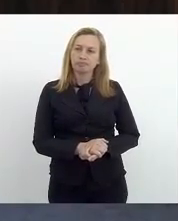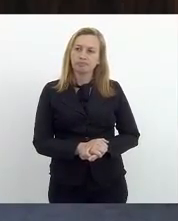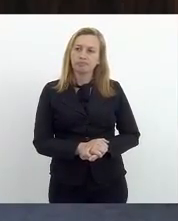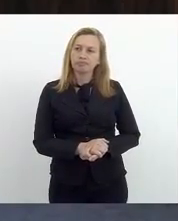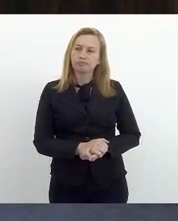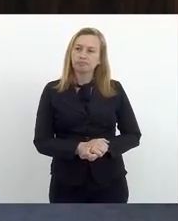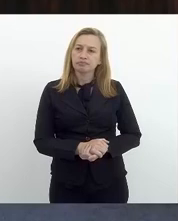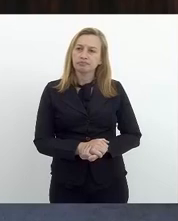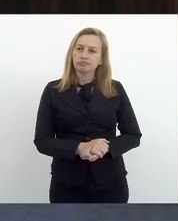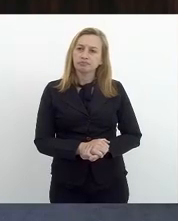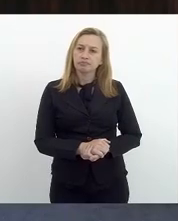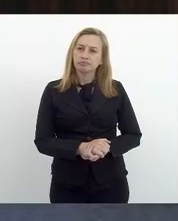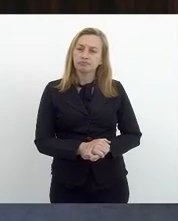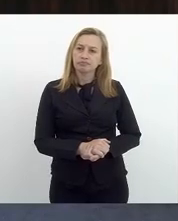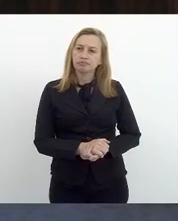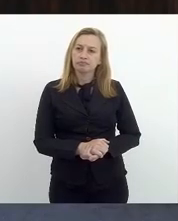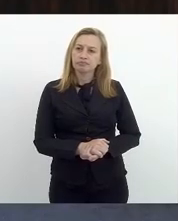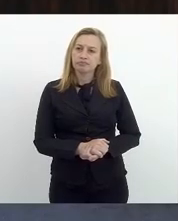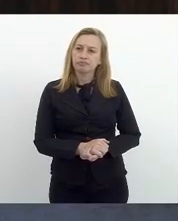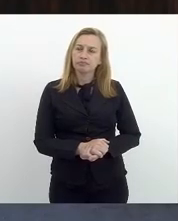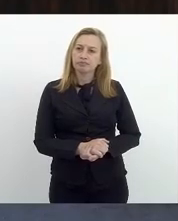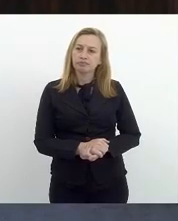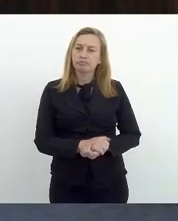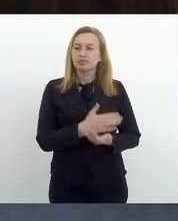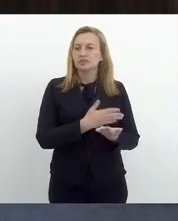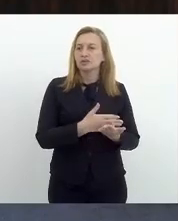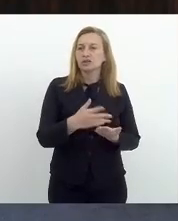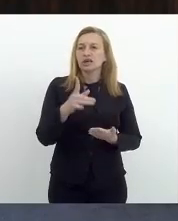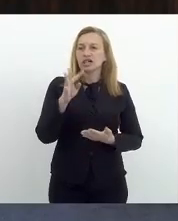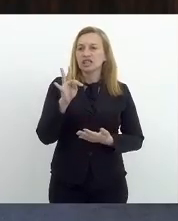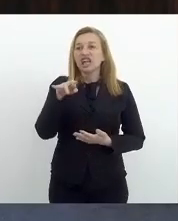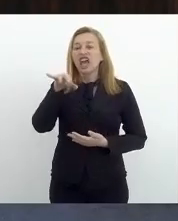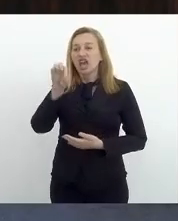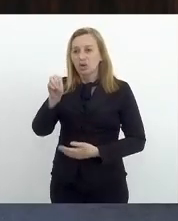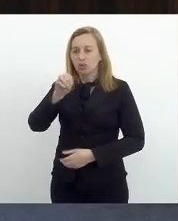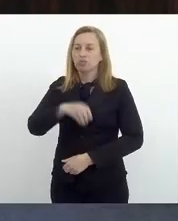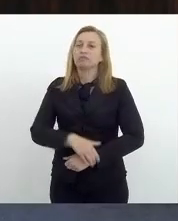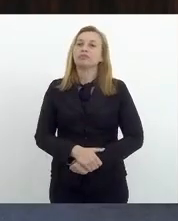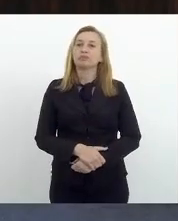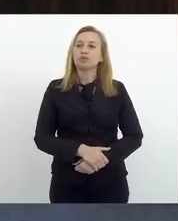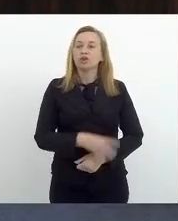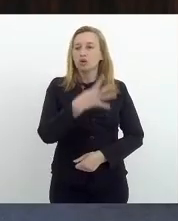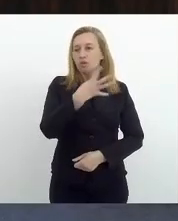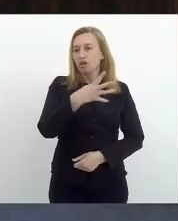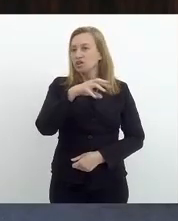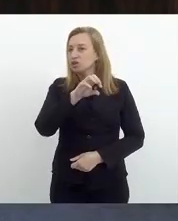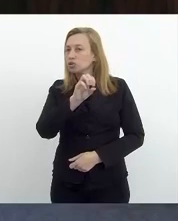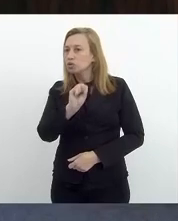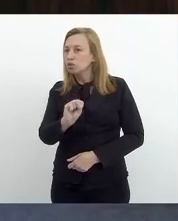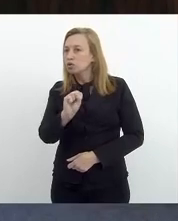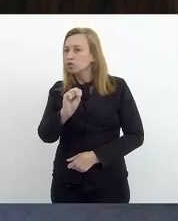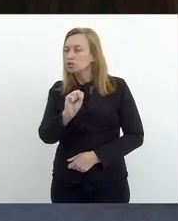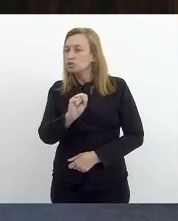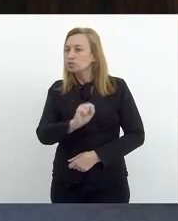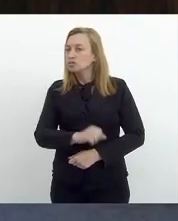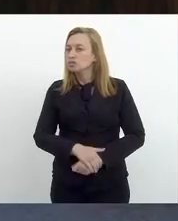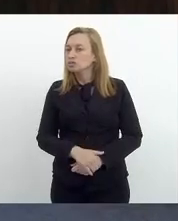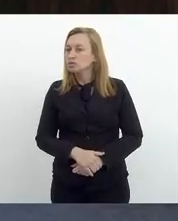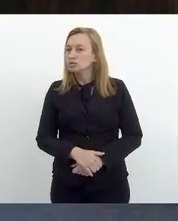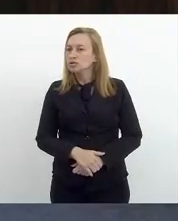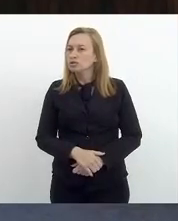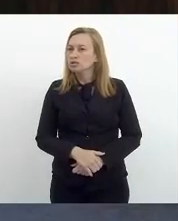o início com o triénio 48 só um minuto por